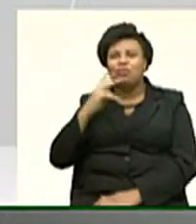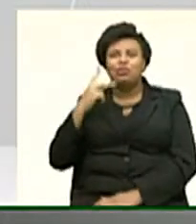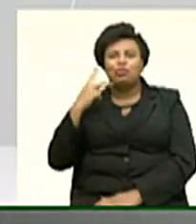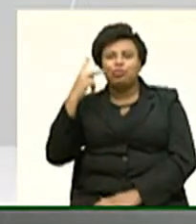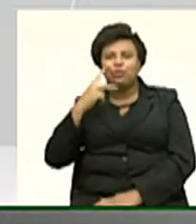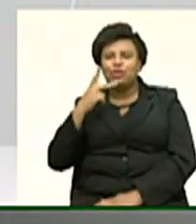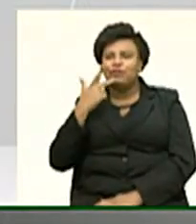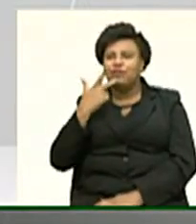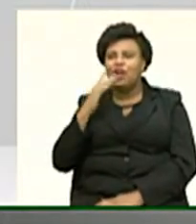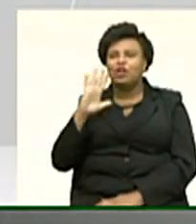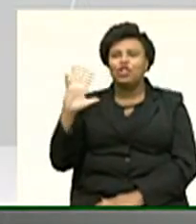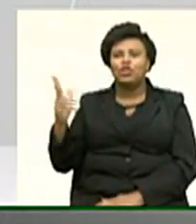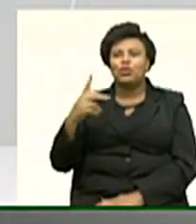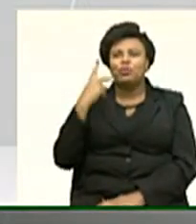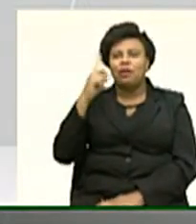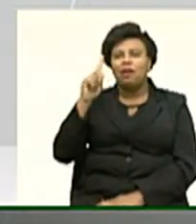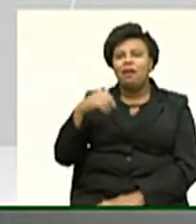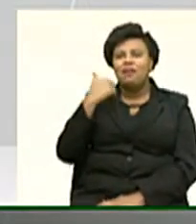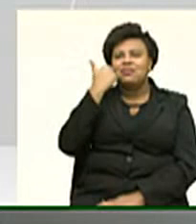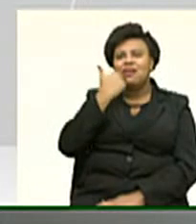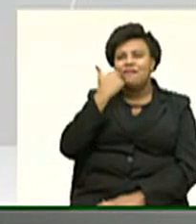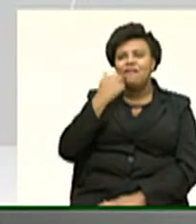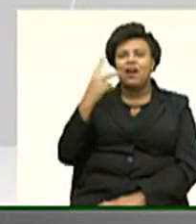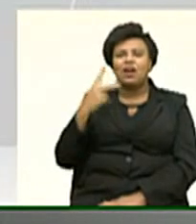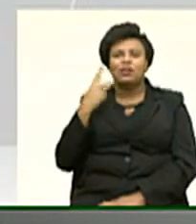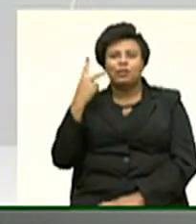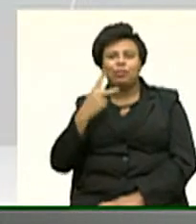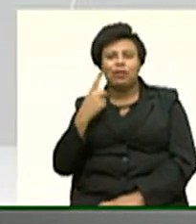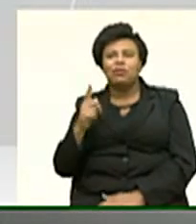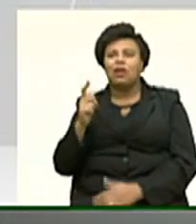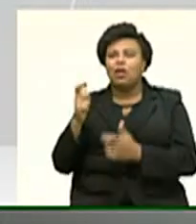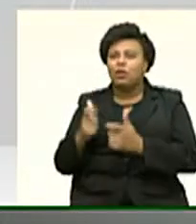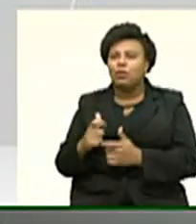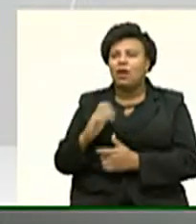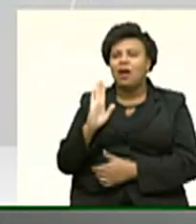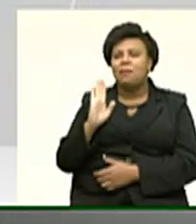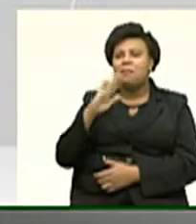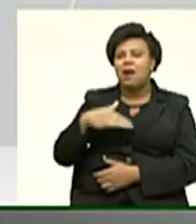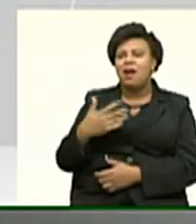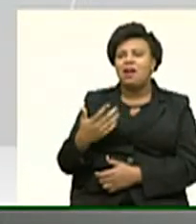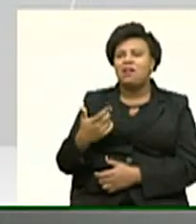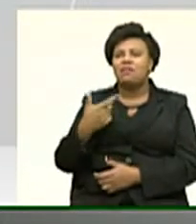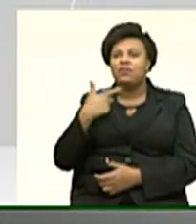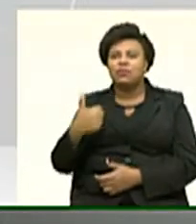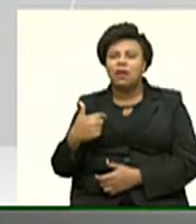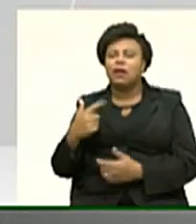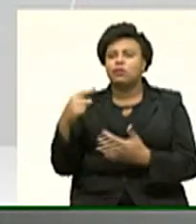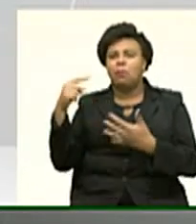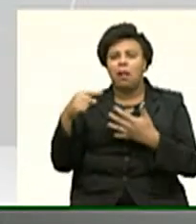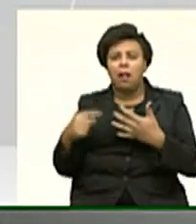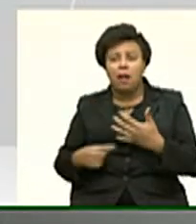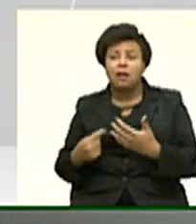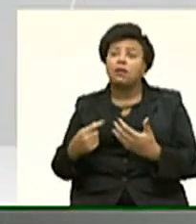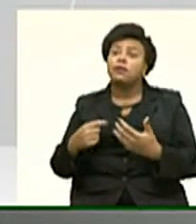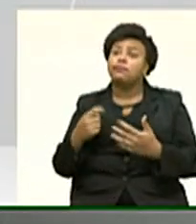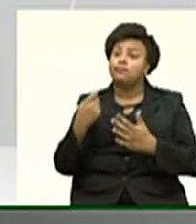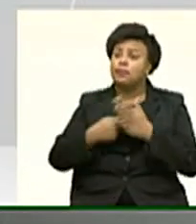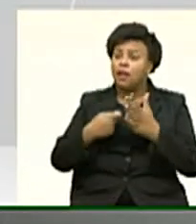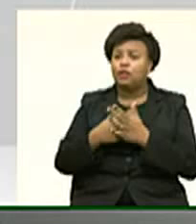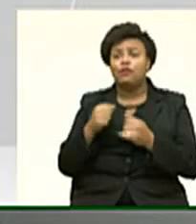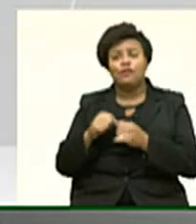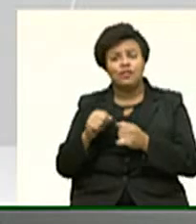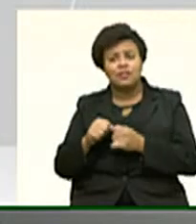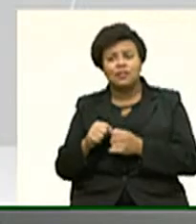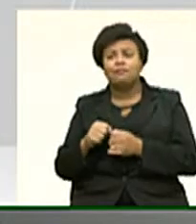os políticos são safados, que a política é lugar da má intenção e por aí vai, tentam fazer isso